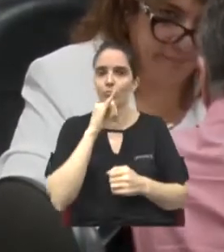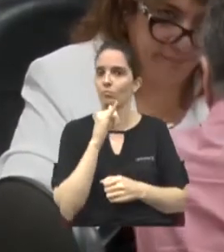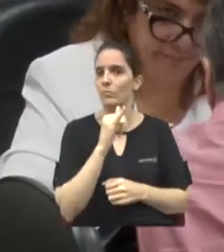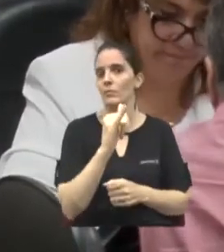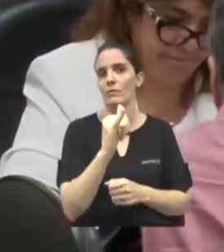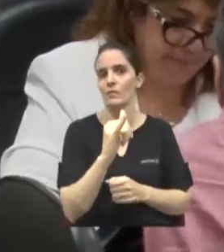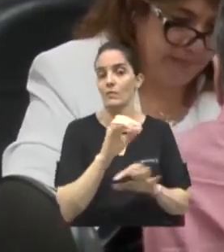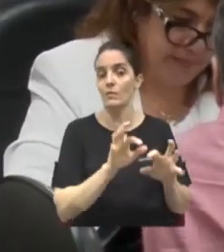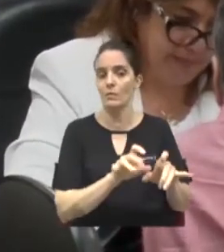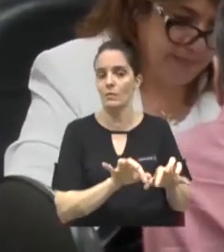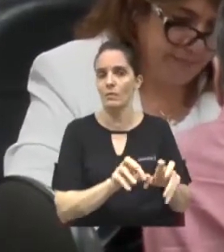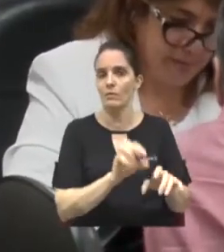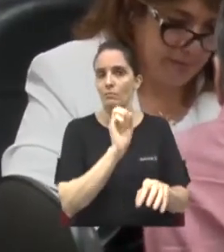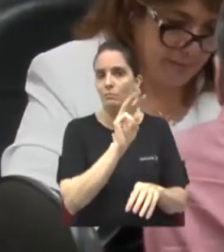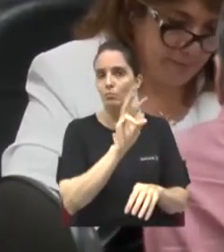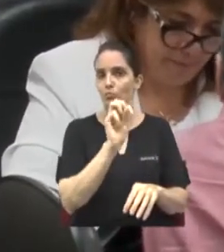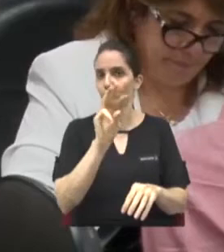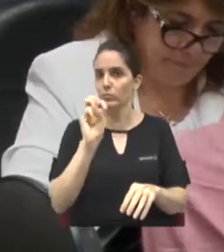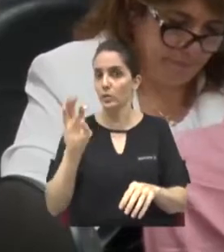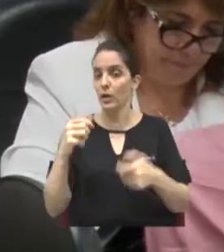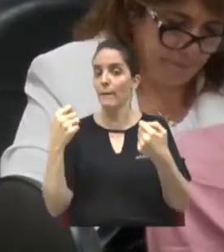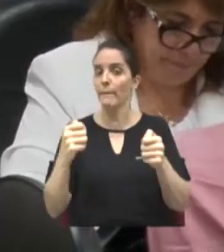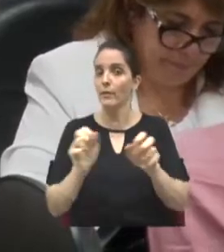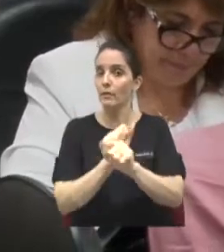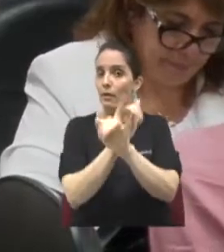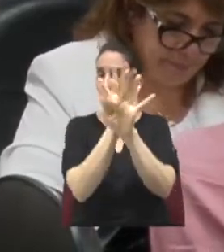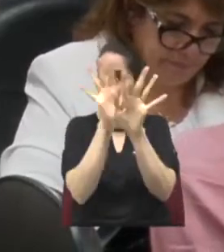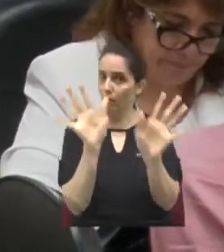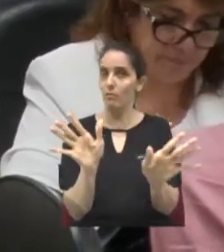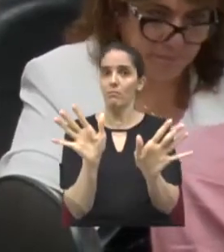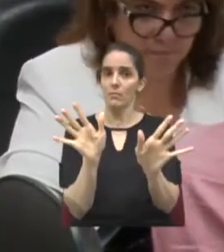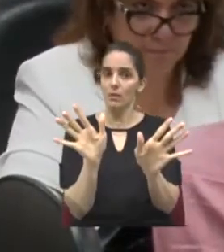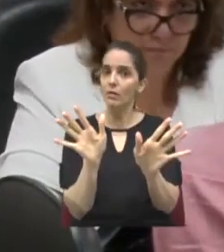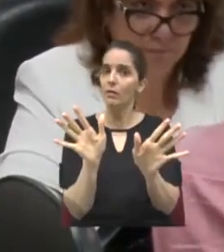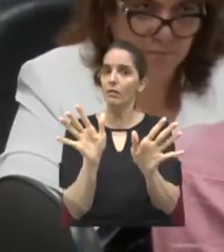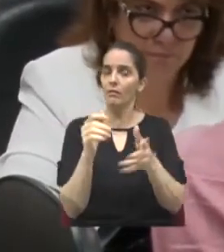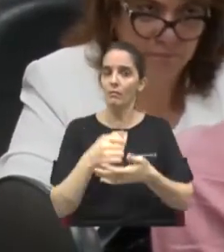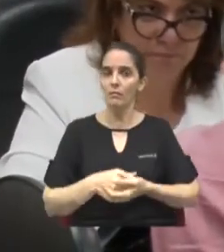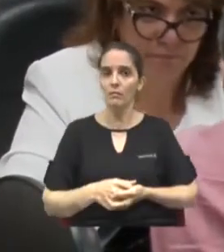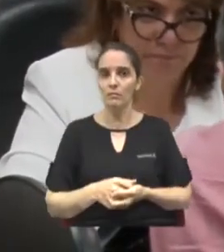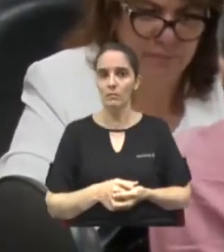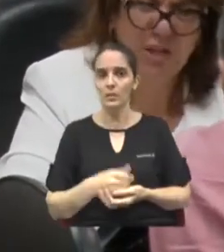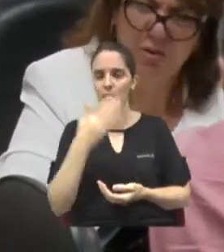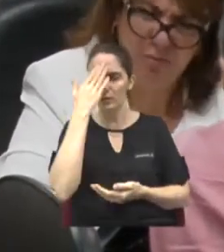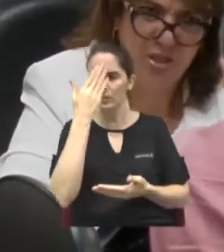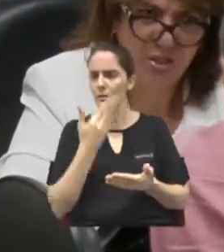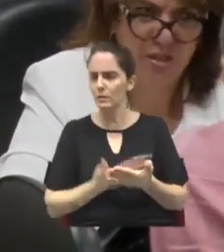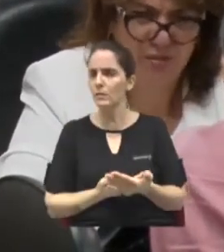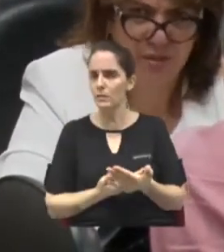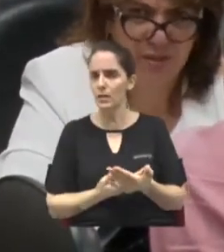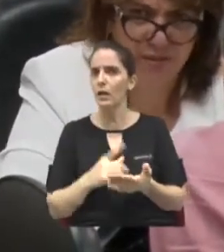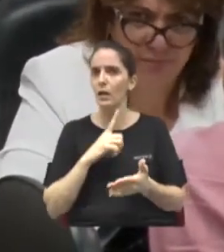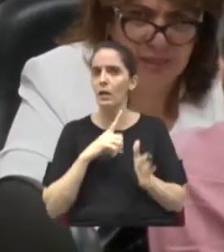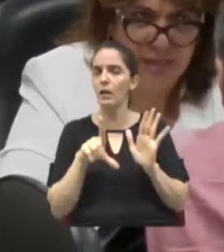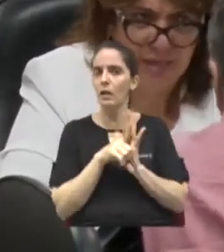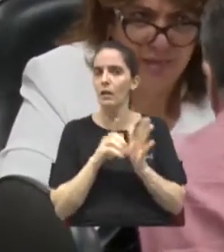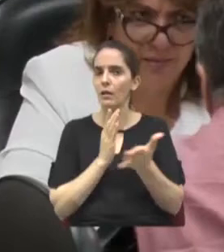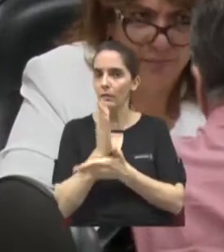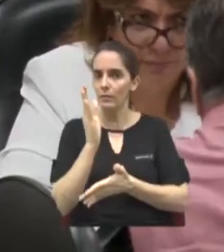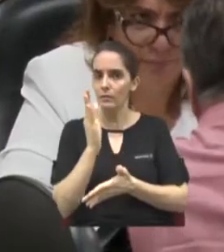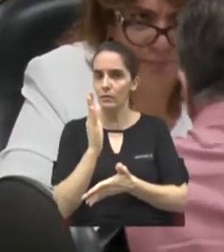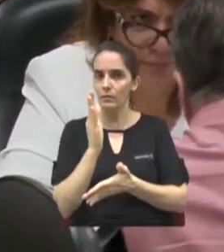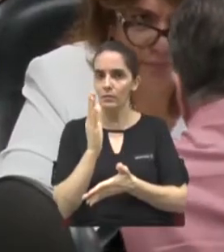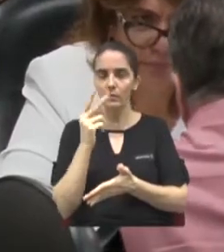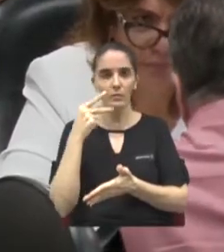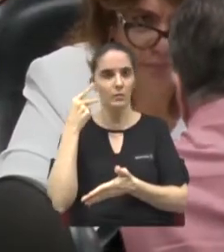no site de transparência aqui da Prefeitura. Eu até acredito que esta casa tem uma lei aprovada, se eu não me engano, da